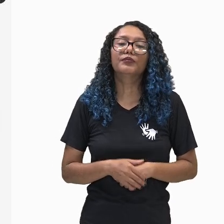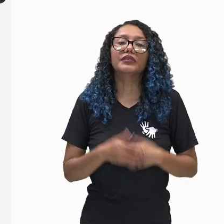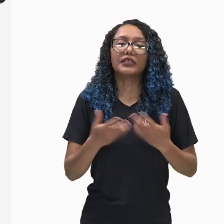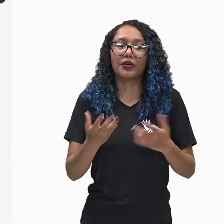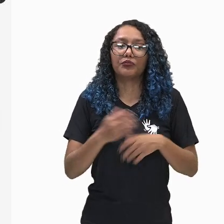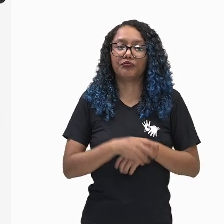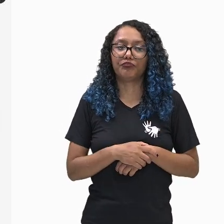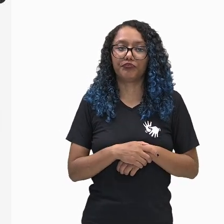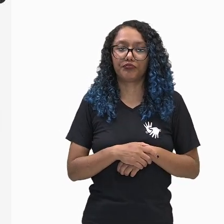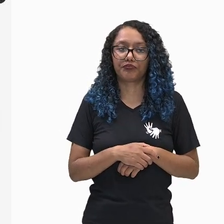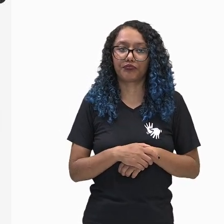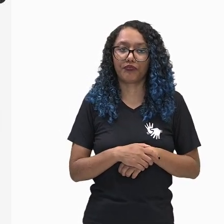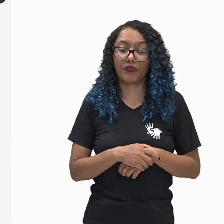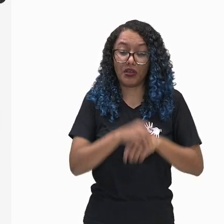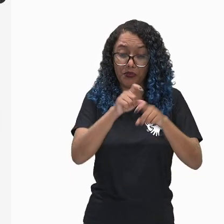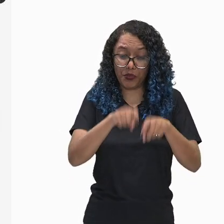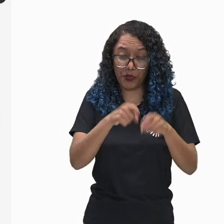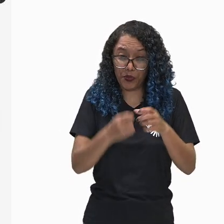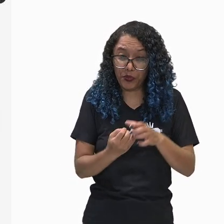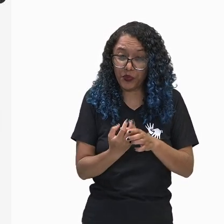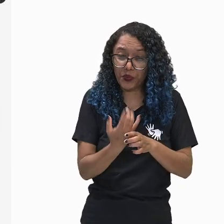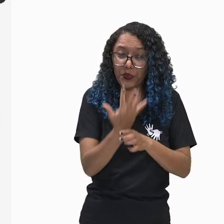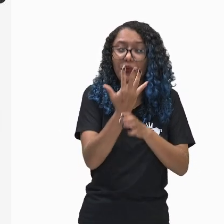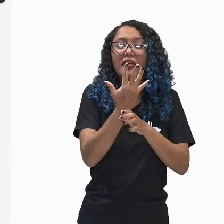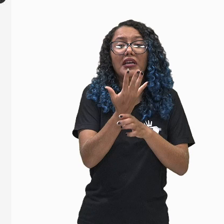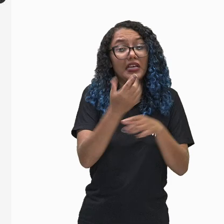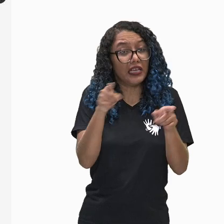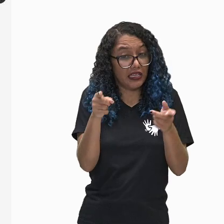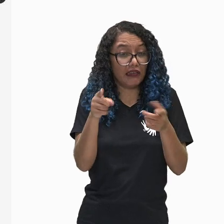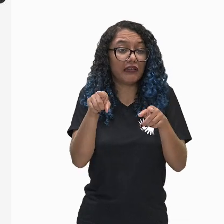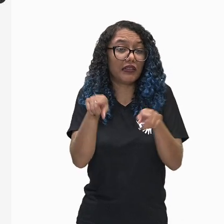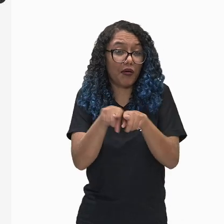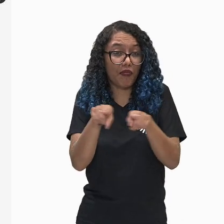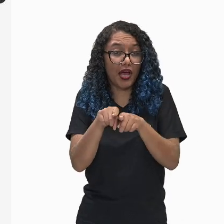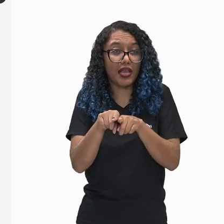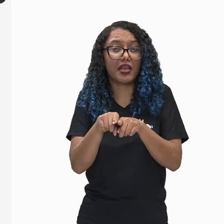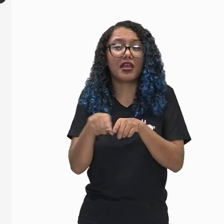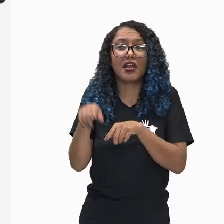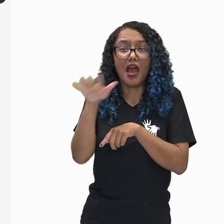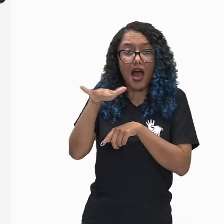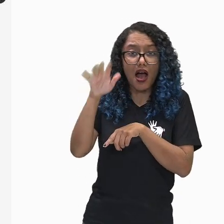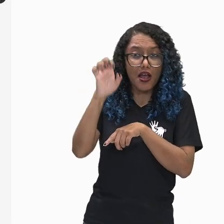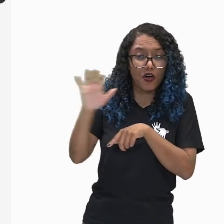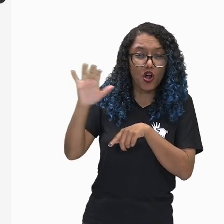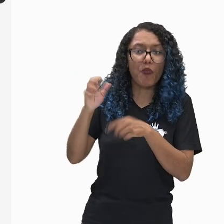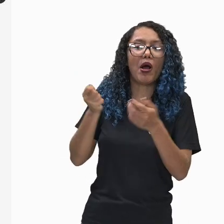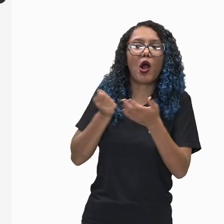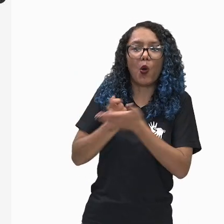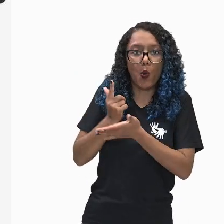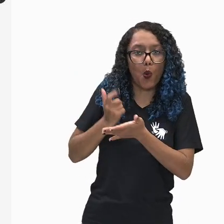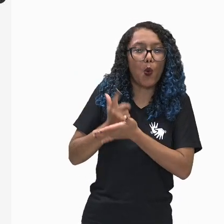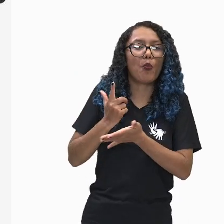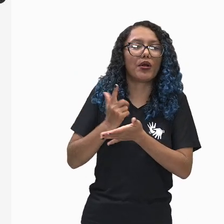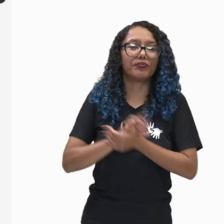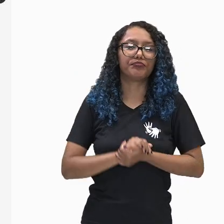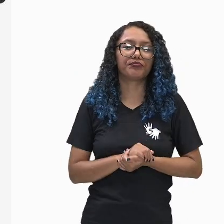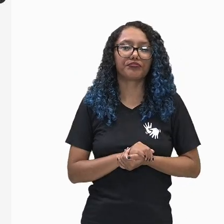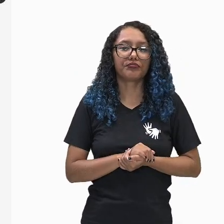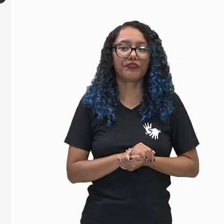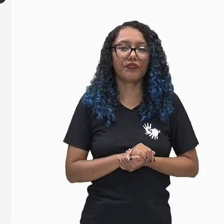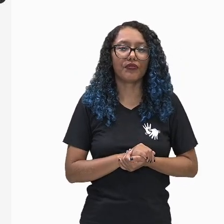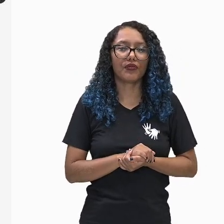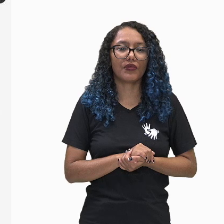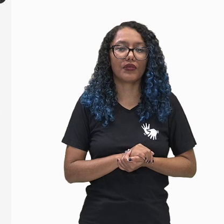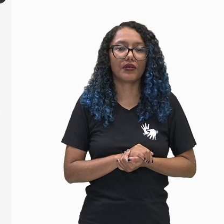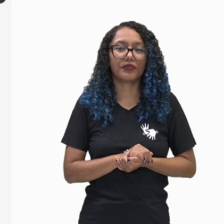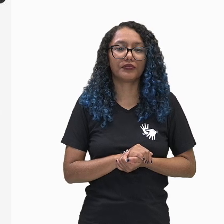que o mercado europeu as absorvia. Assim, o café se expandindo rumo ao Oeste Paulista.